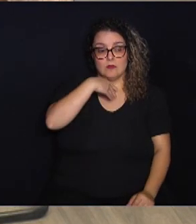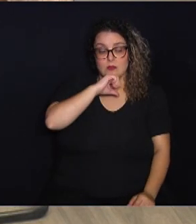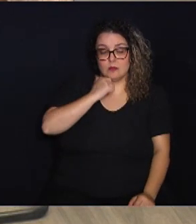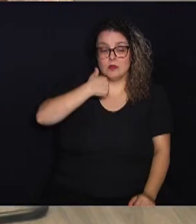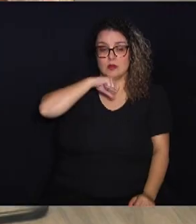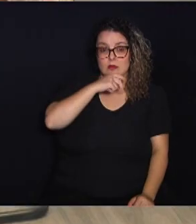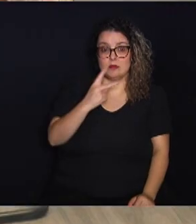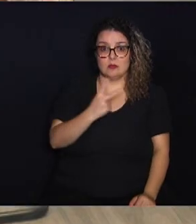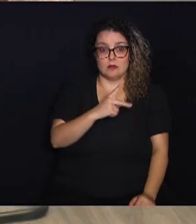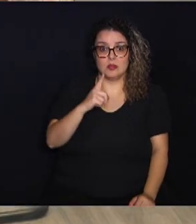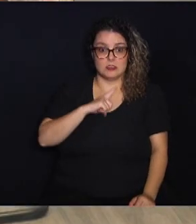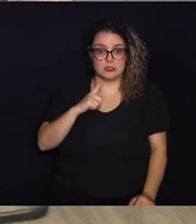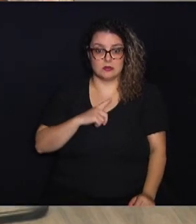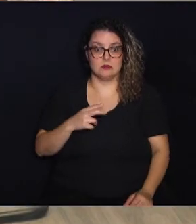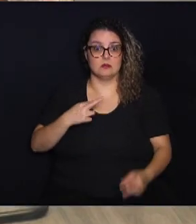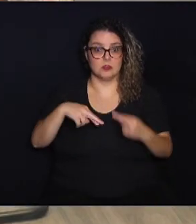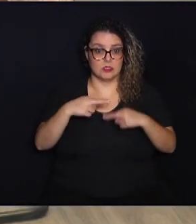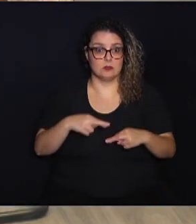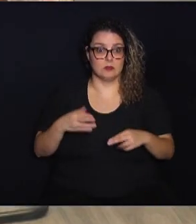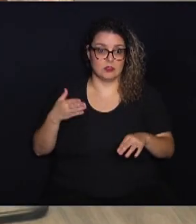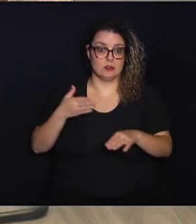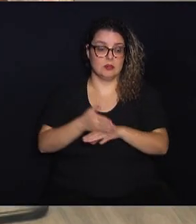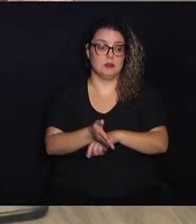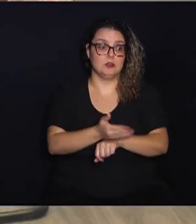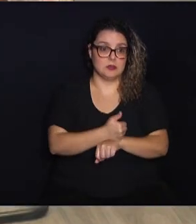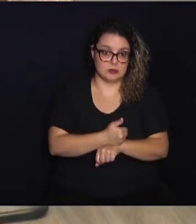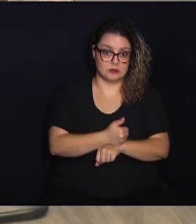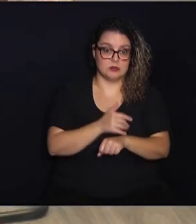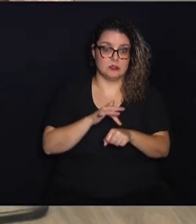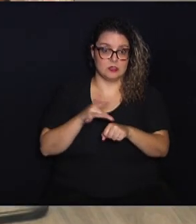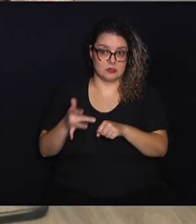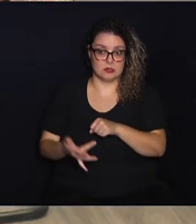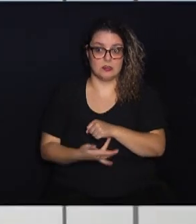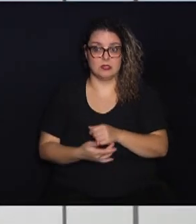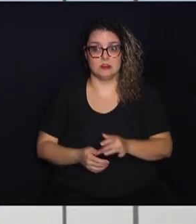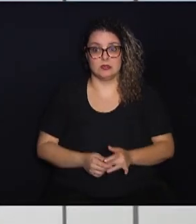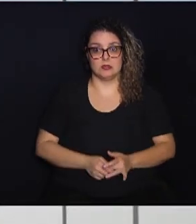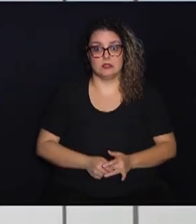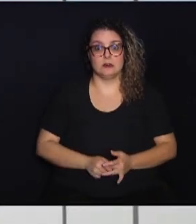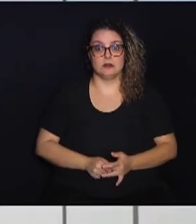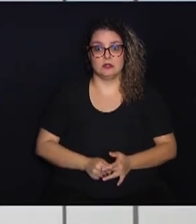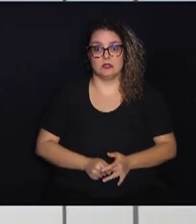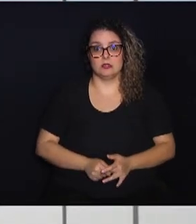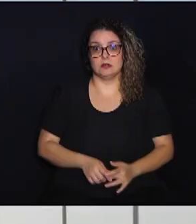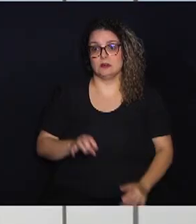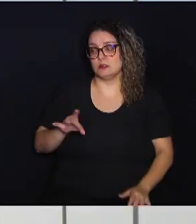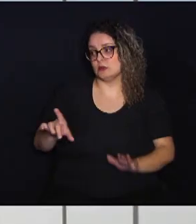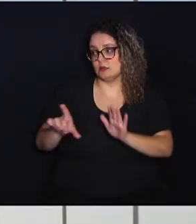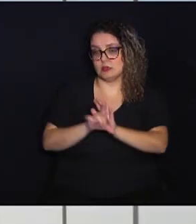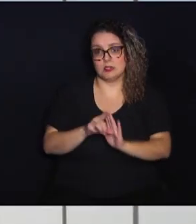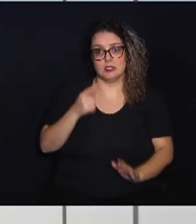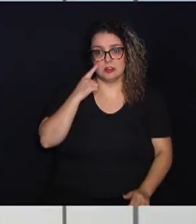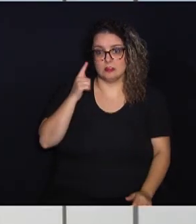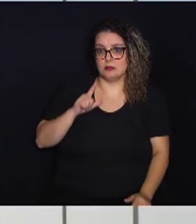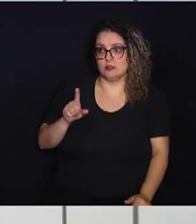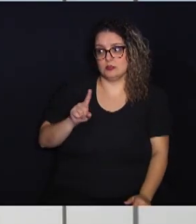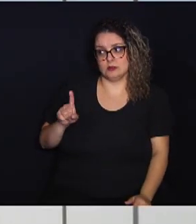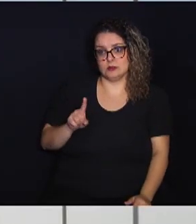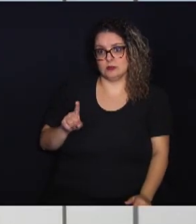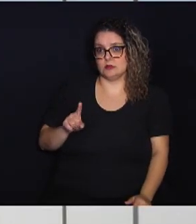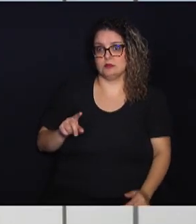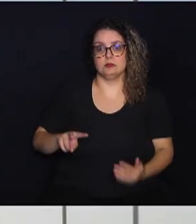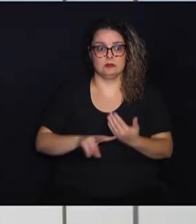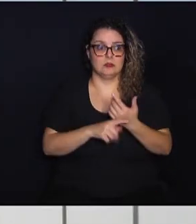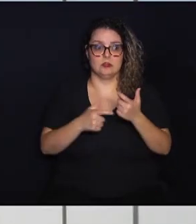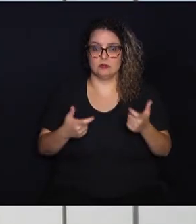tendo por conta desse acesso tão cedo às redes? Somente a lei, obviamente, não vai surtir um grande